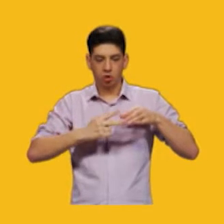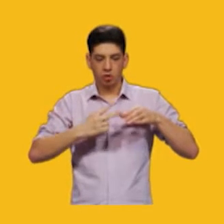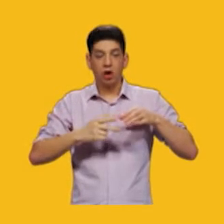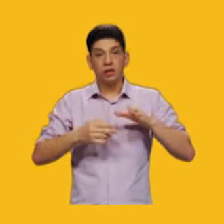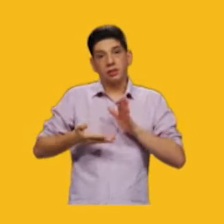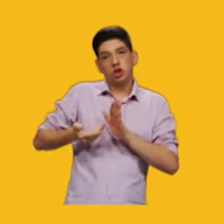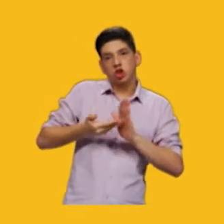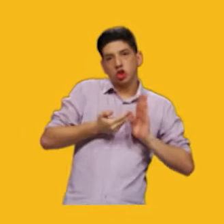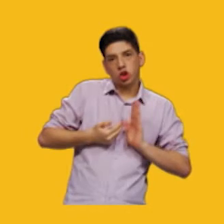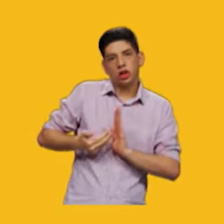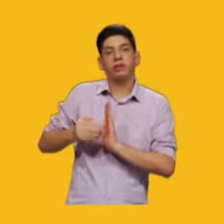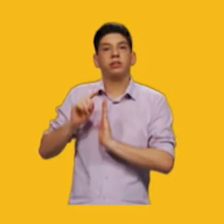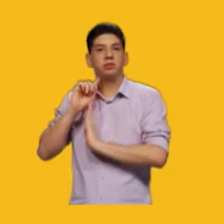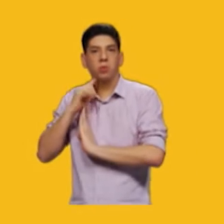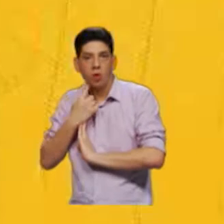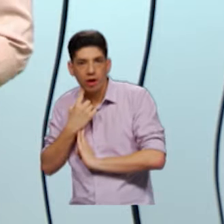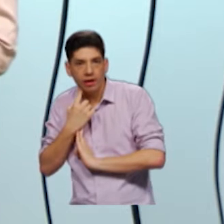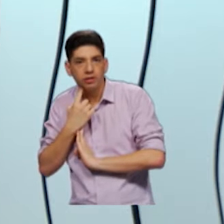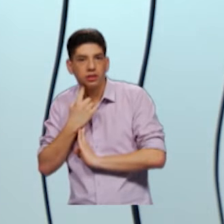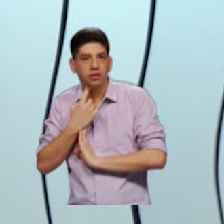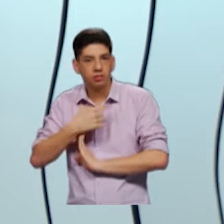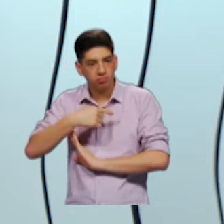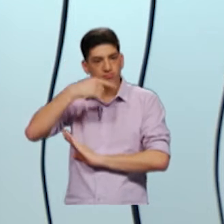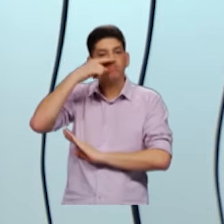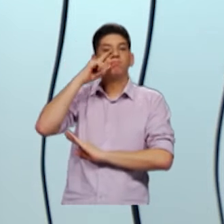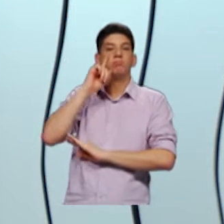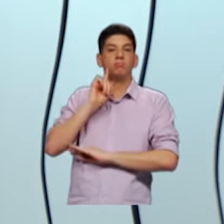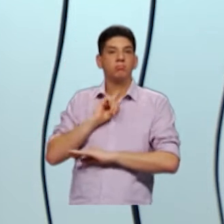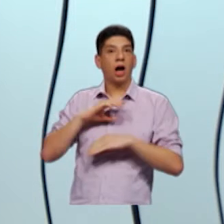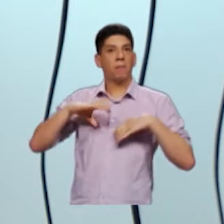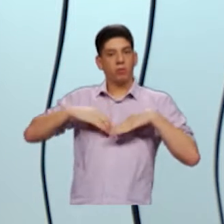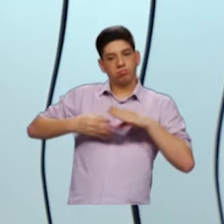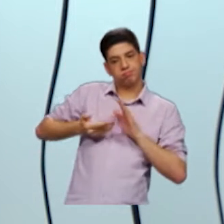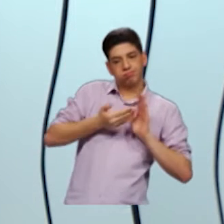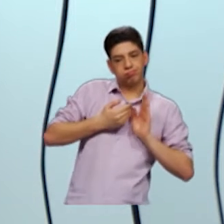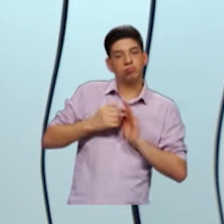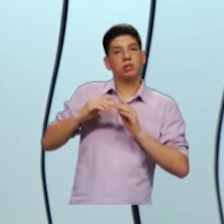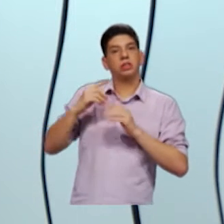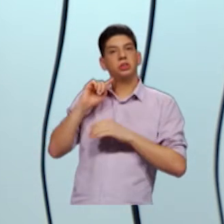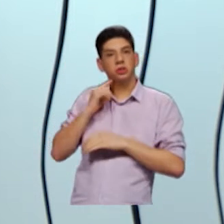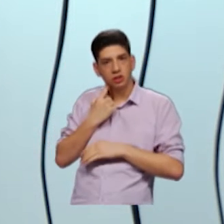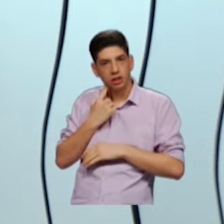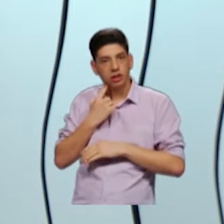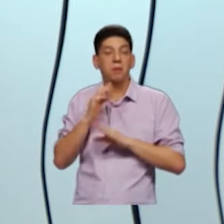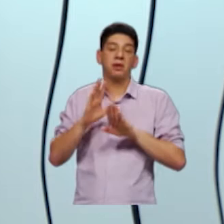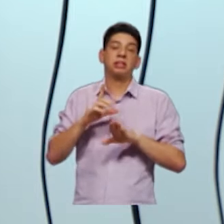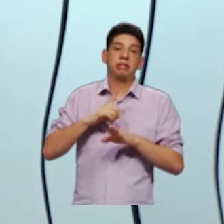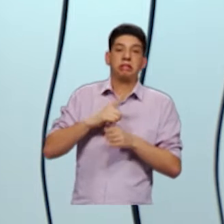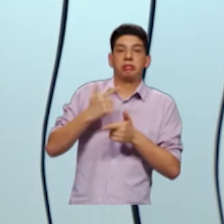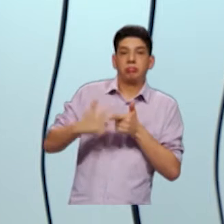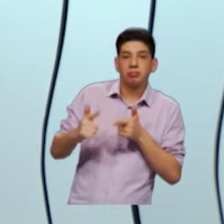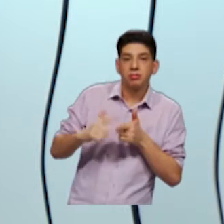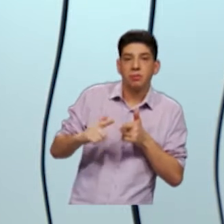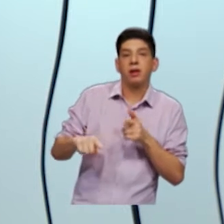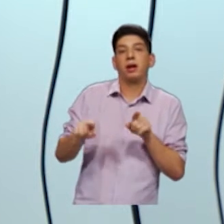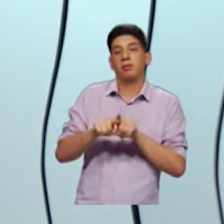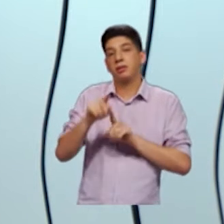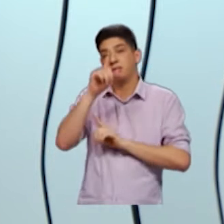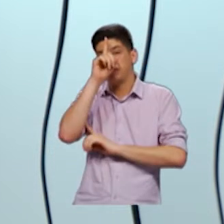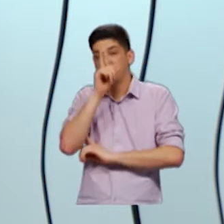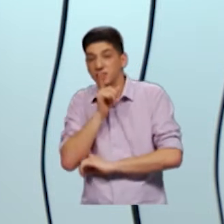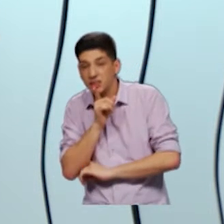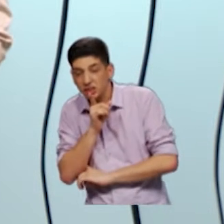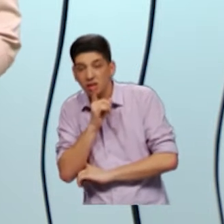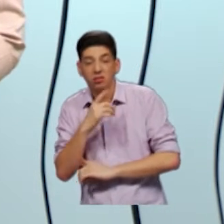filtradas ainda pelas fossas nasais, e vai causar aí vários distúrbios, vai causar infecções, vários desconfortos